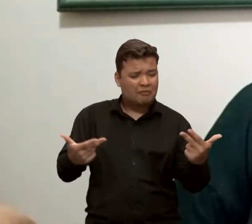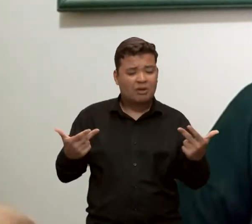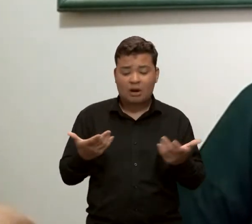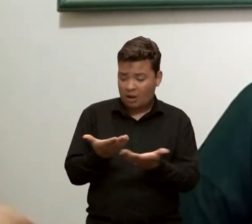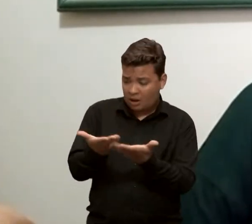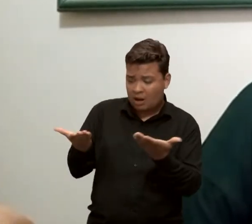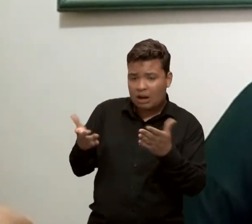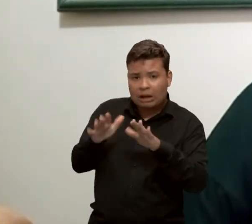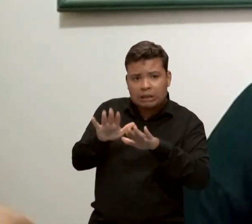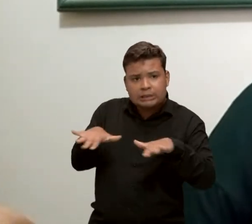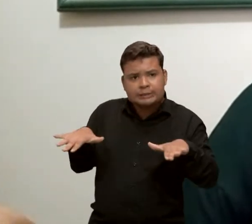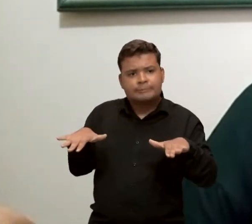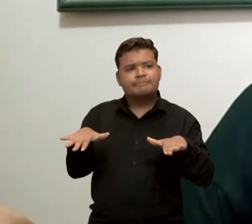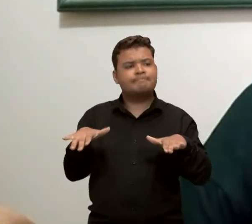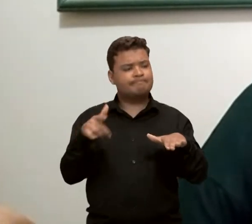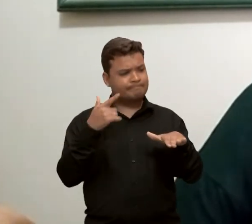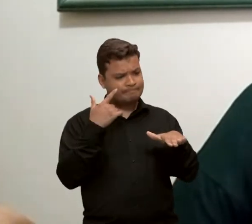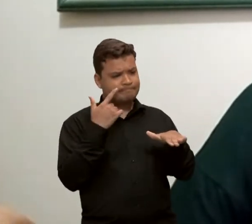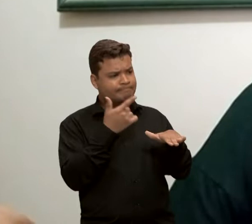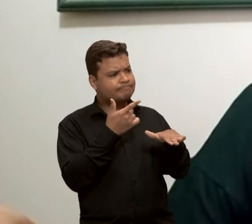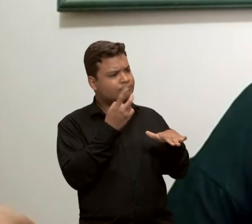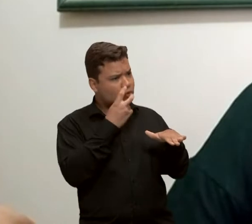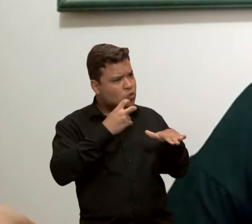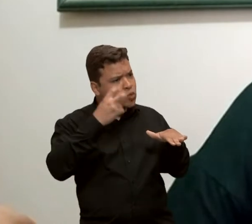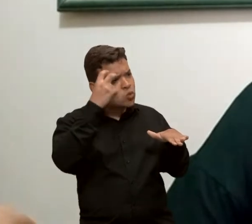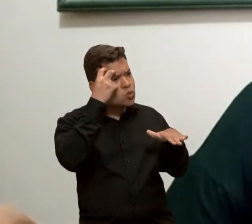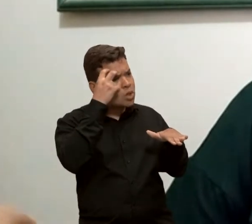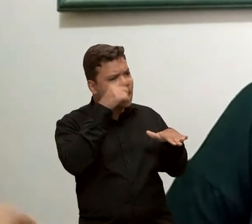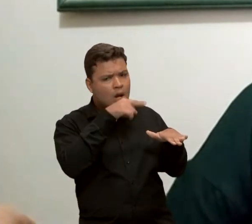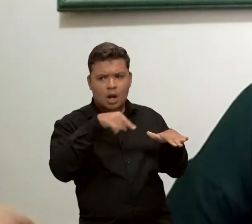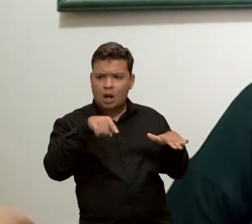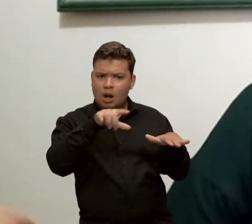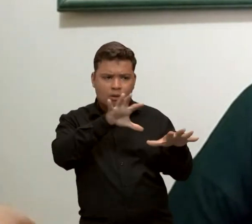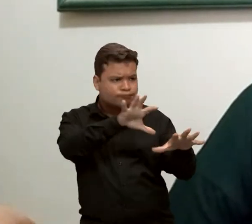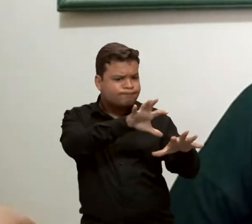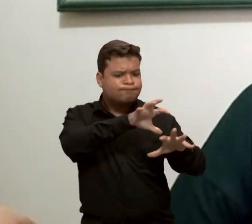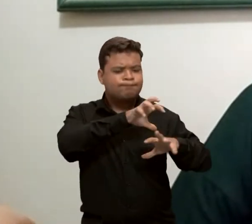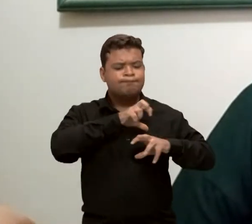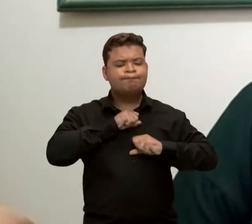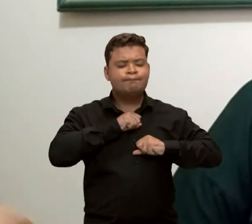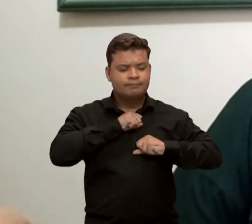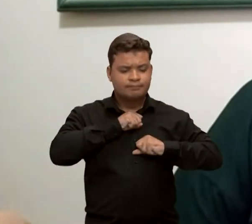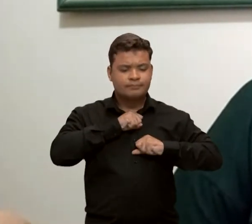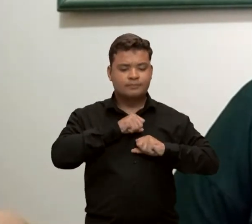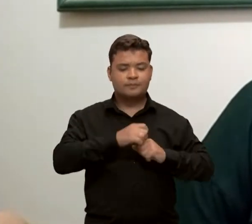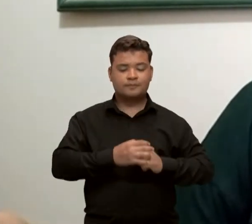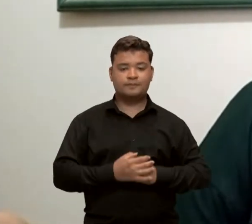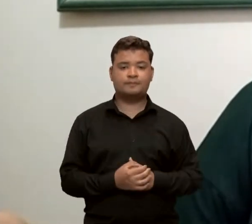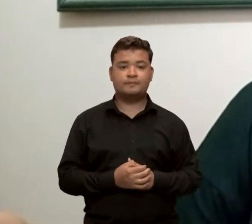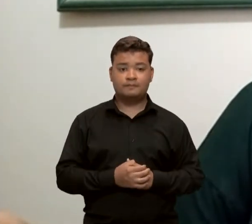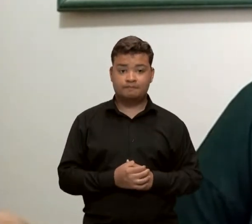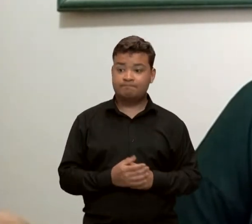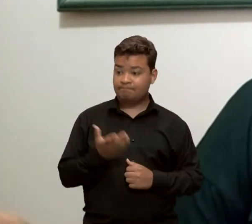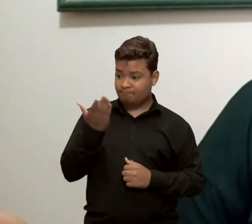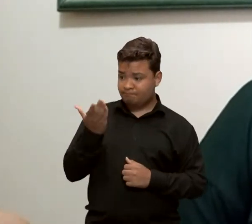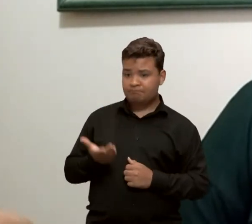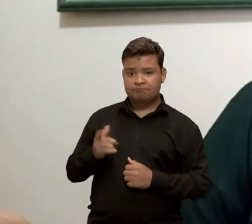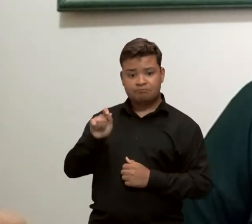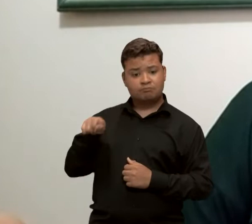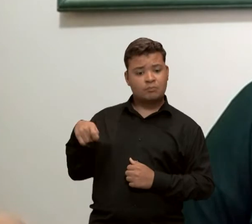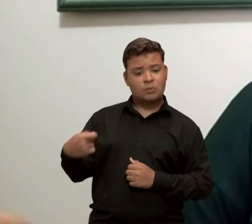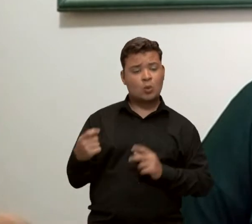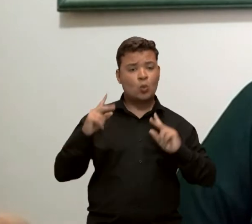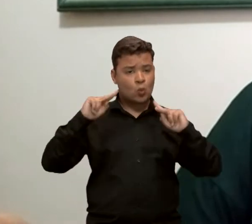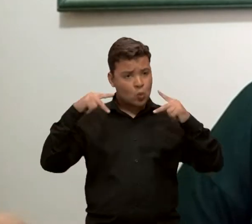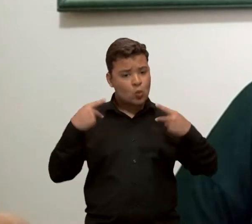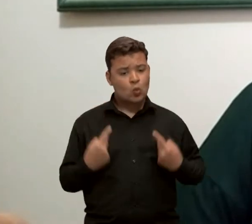de se apropriar dessa cultura que é acumulada ao longo da história, né? E tornar-se mais humana. A criança,